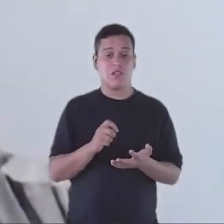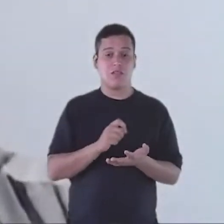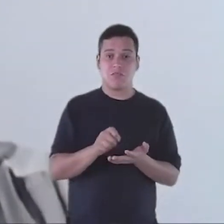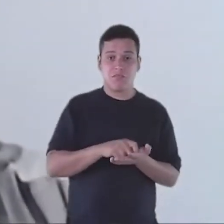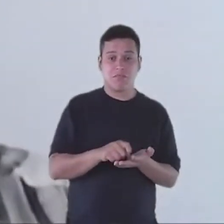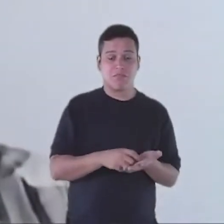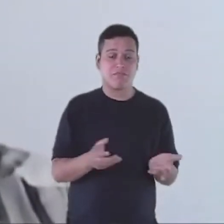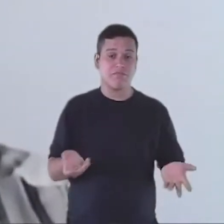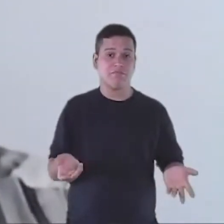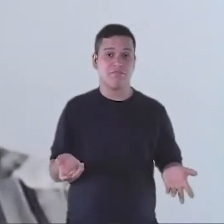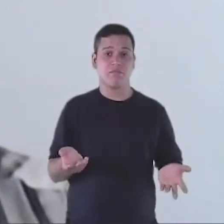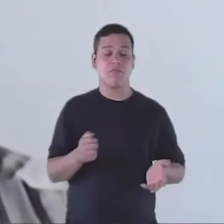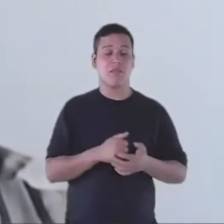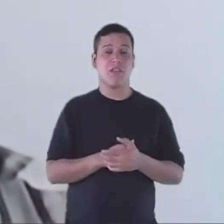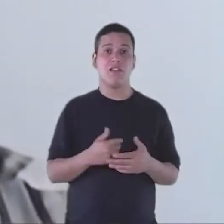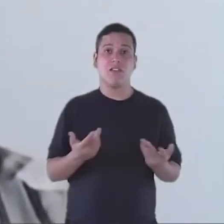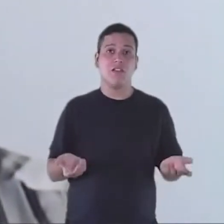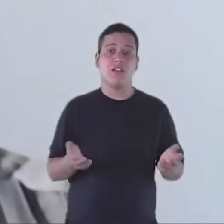mundo.